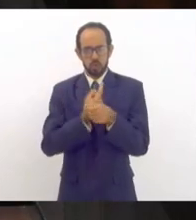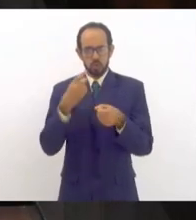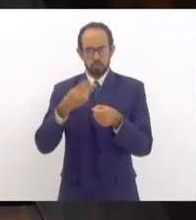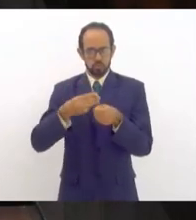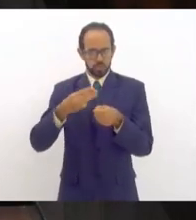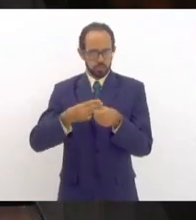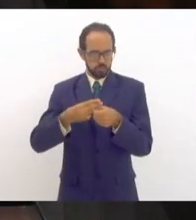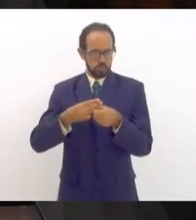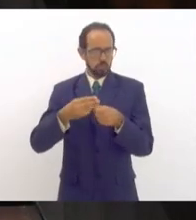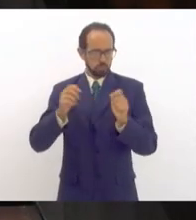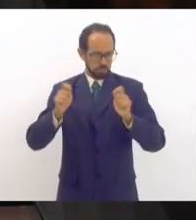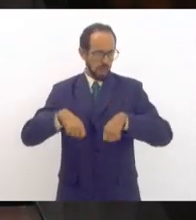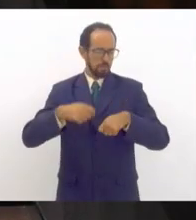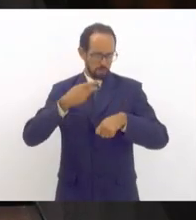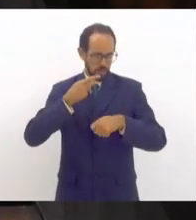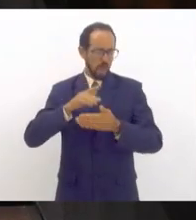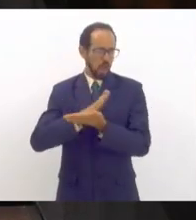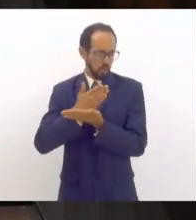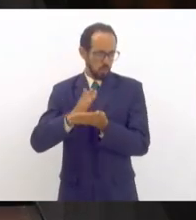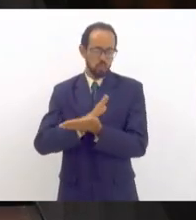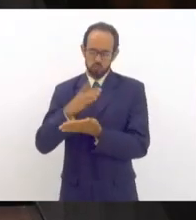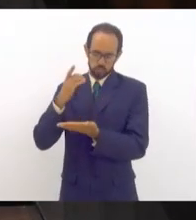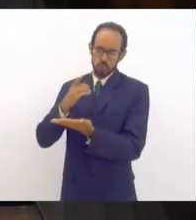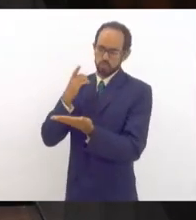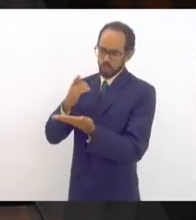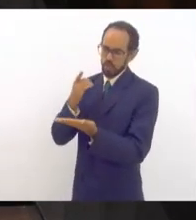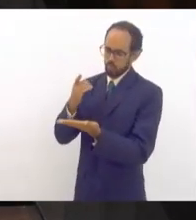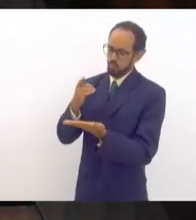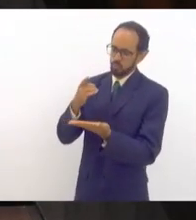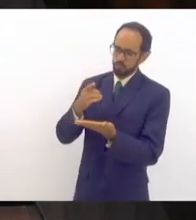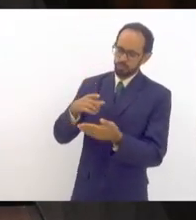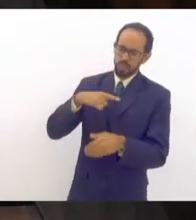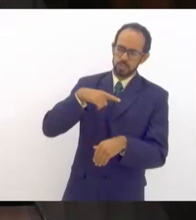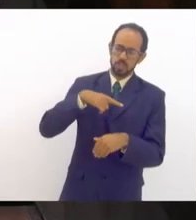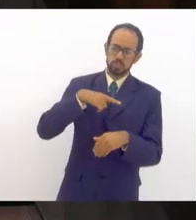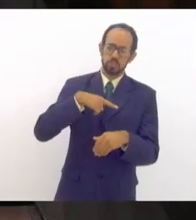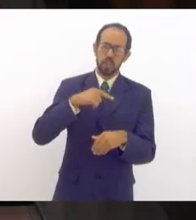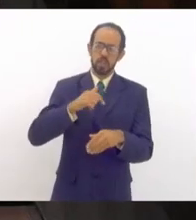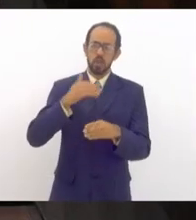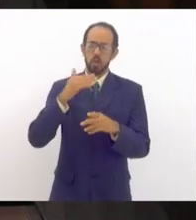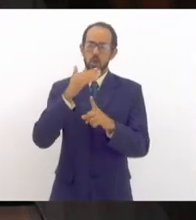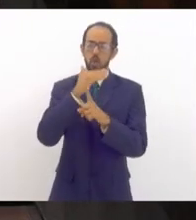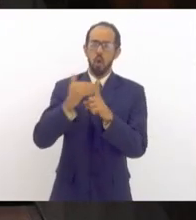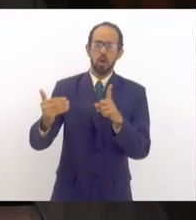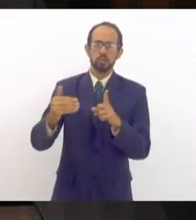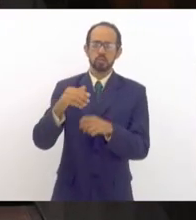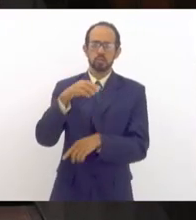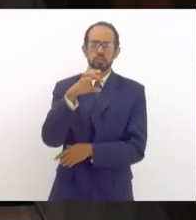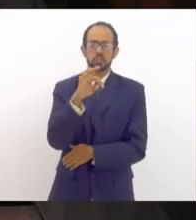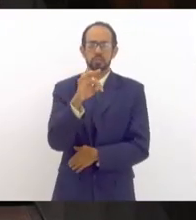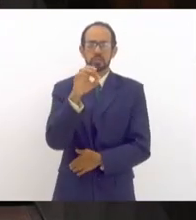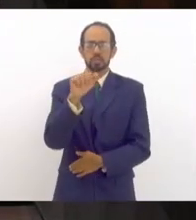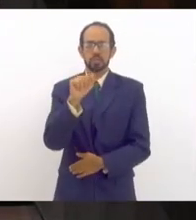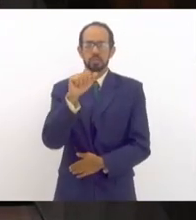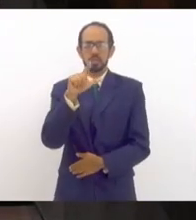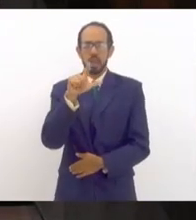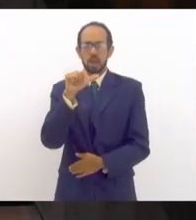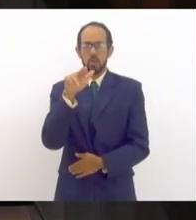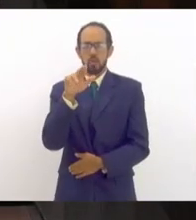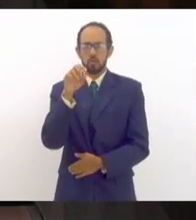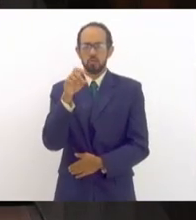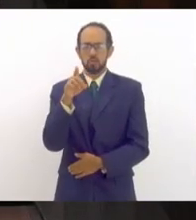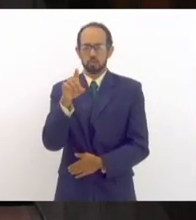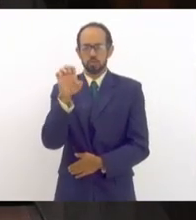citar alguns deles deputados nós temos estamos tendo cortes de talude na margem da BR sem licenciamento